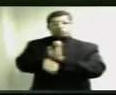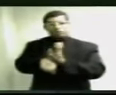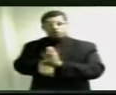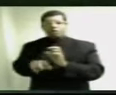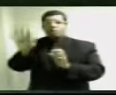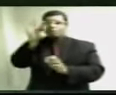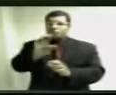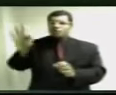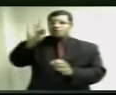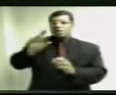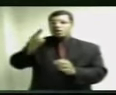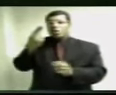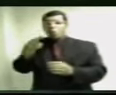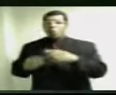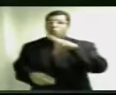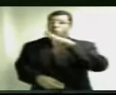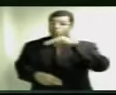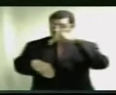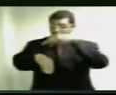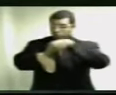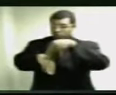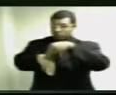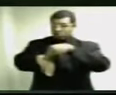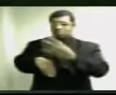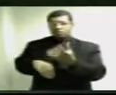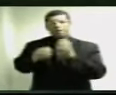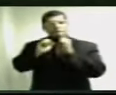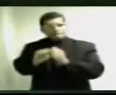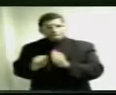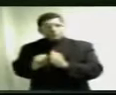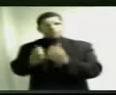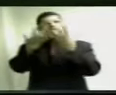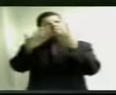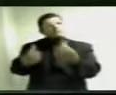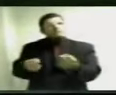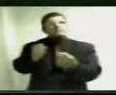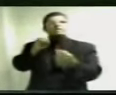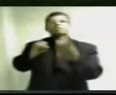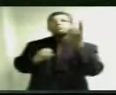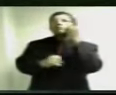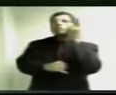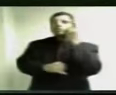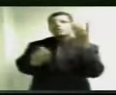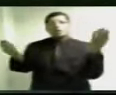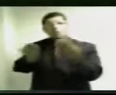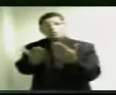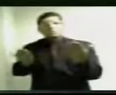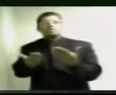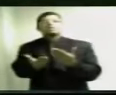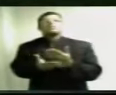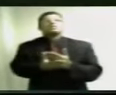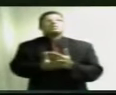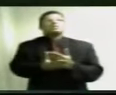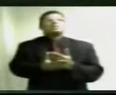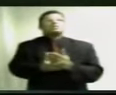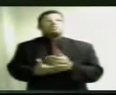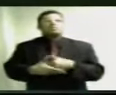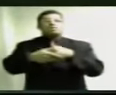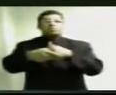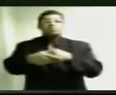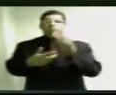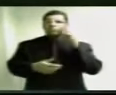estadual, federal ou municipal, que possa permitir-se no dia de hoje a